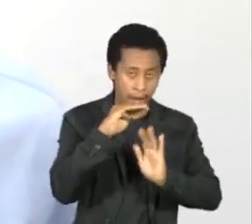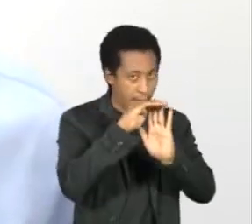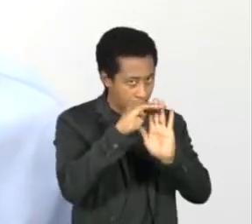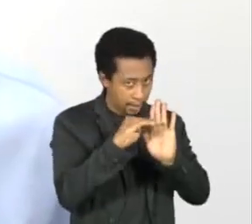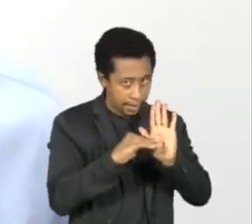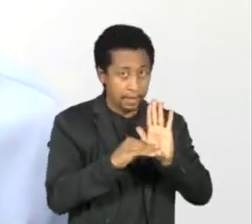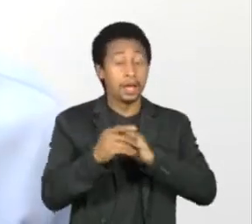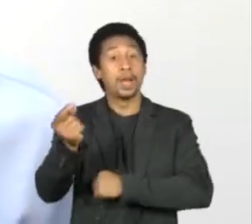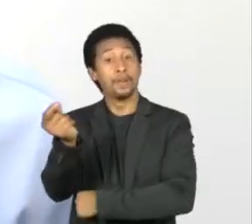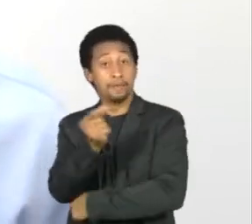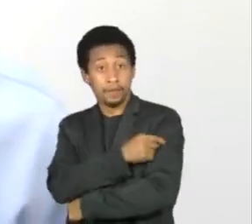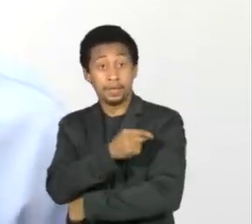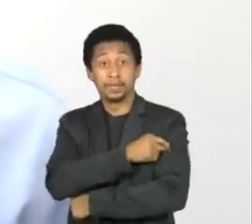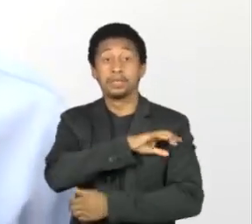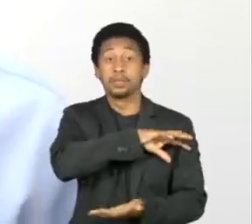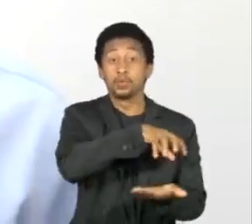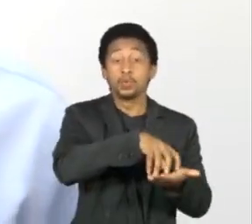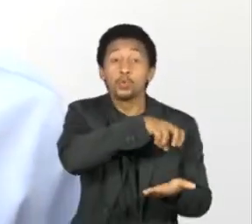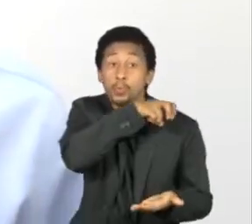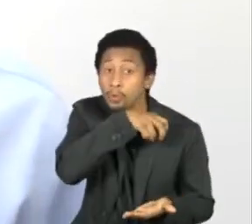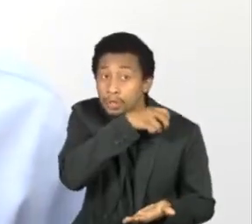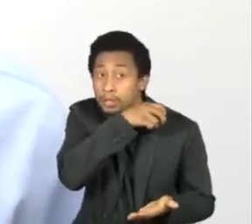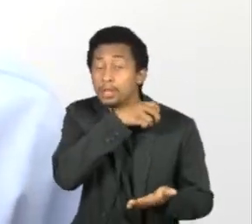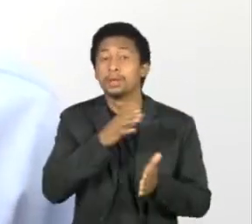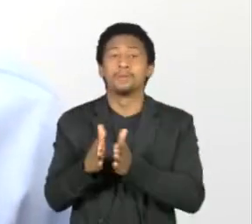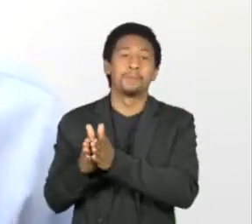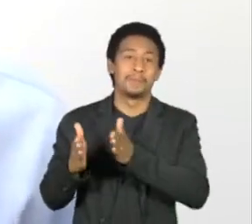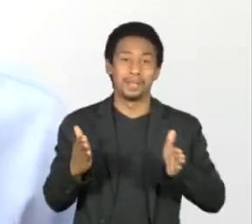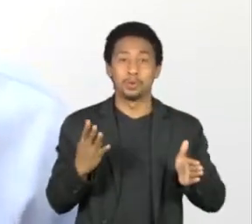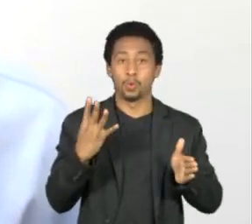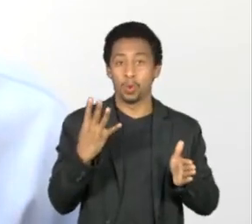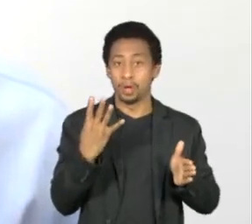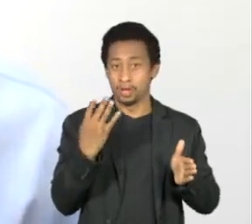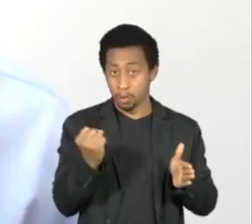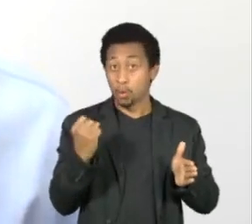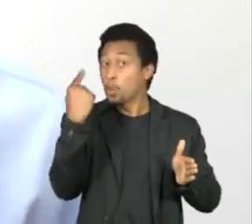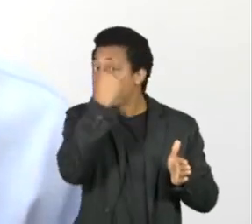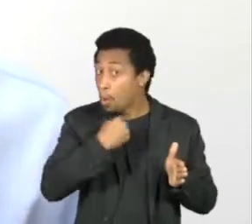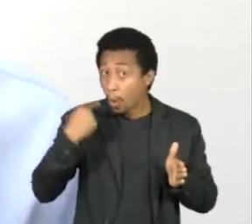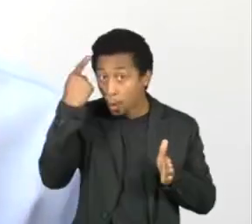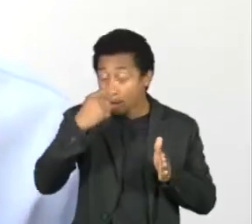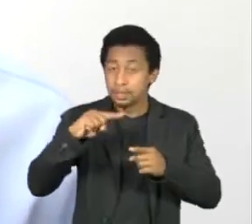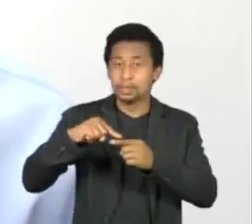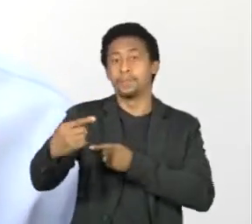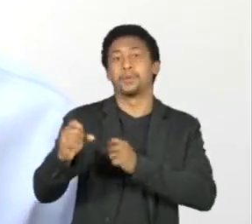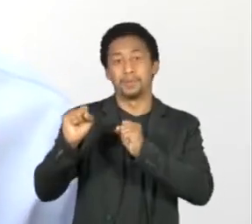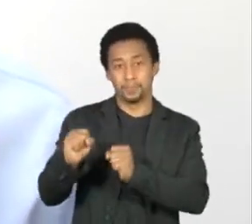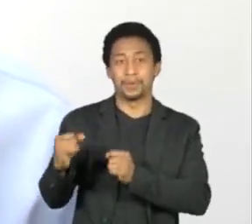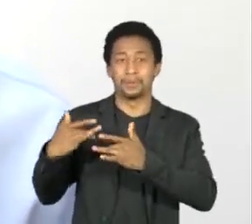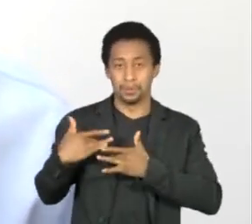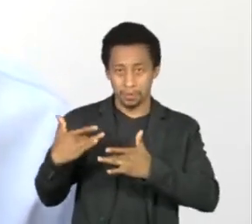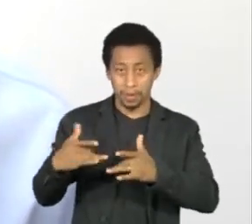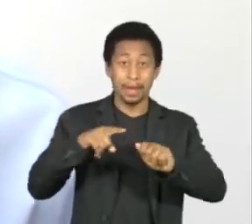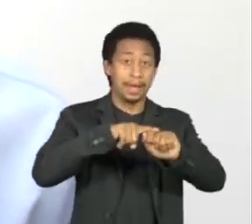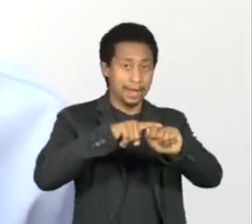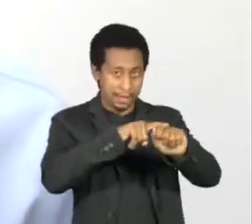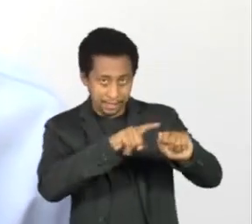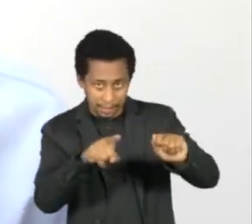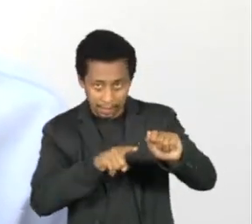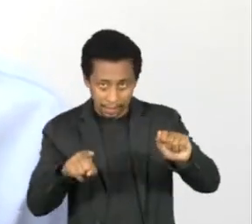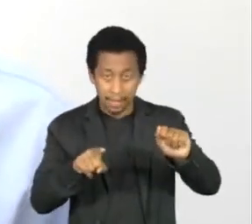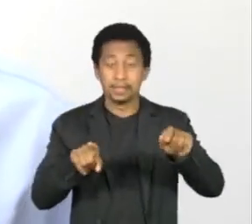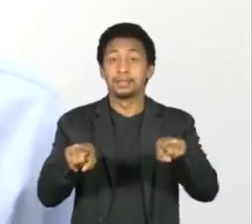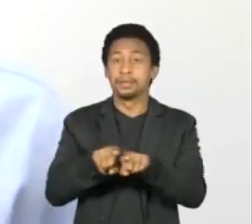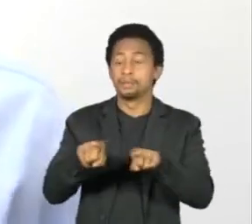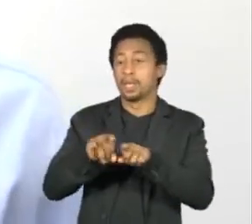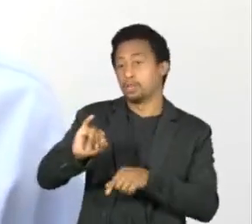vacina do Butantã tem uma na aptidão de 48 horas a vacina o Astra zeneca quanto da